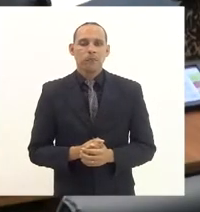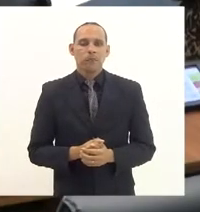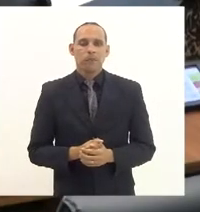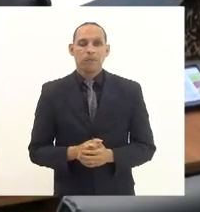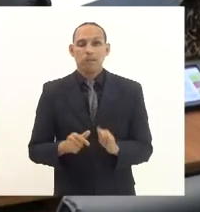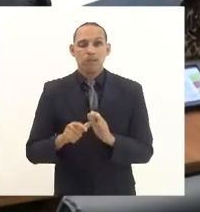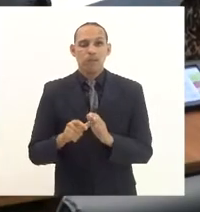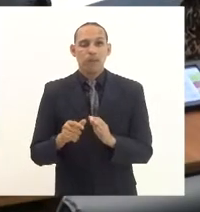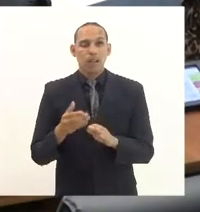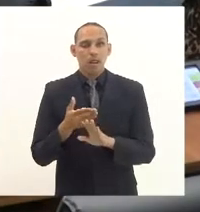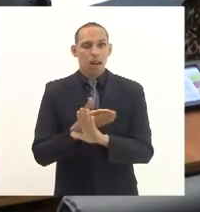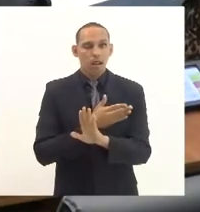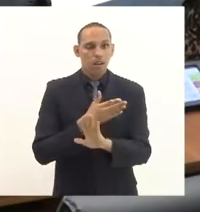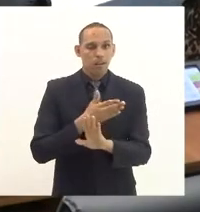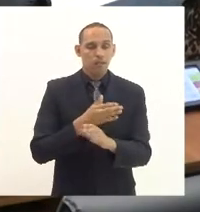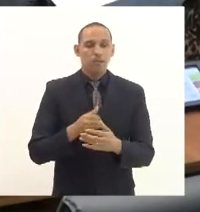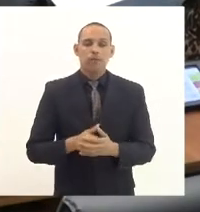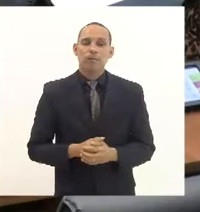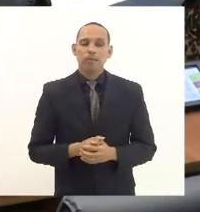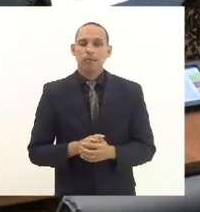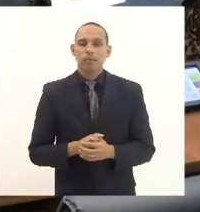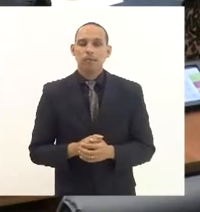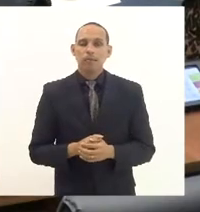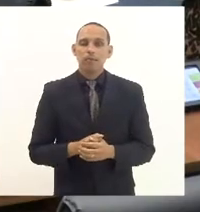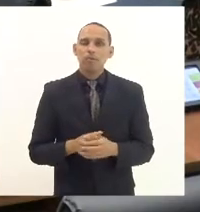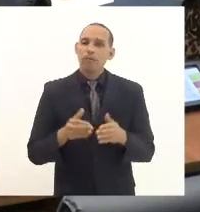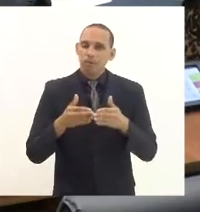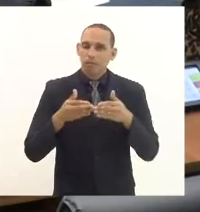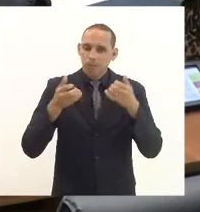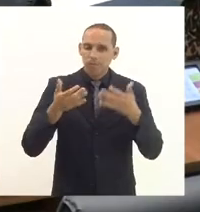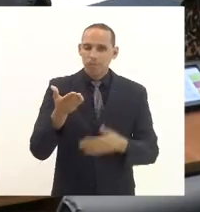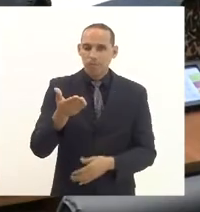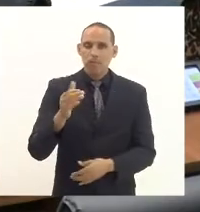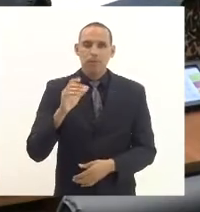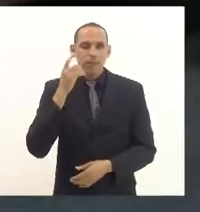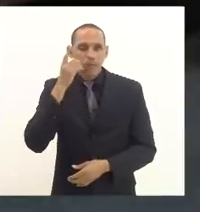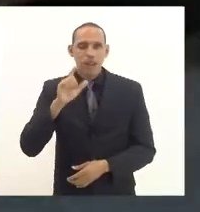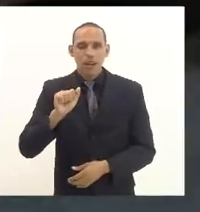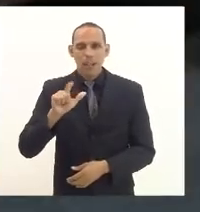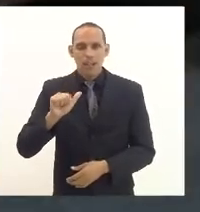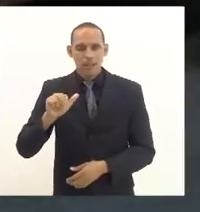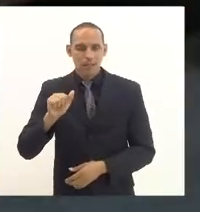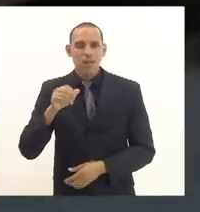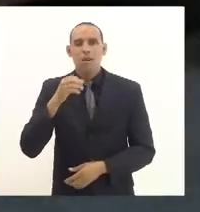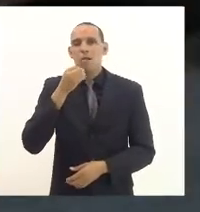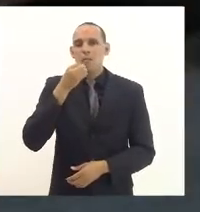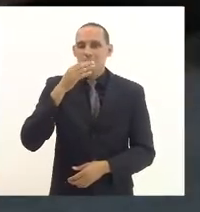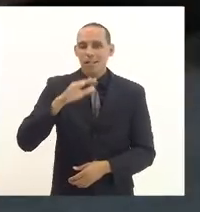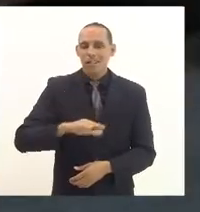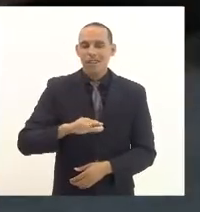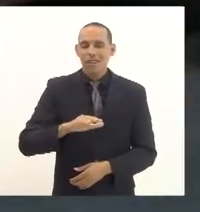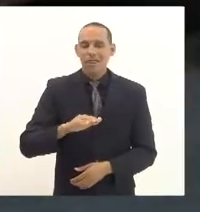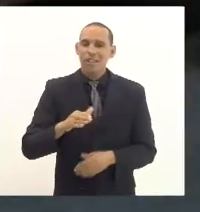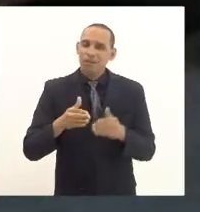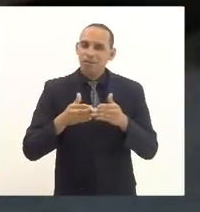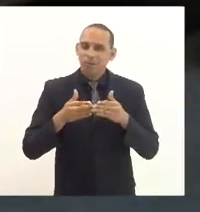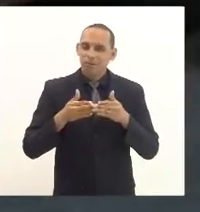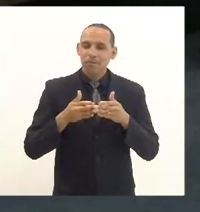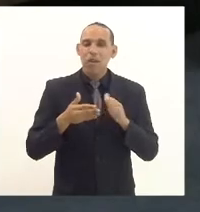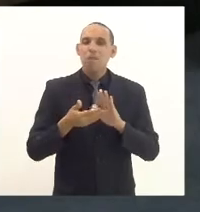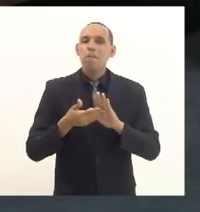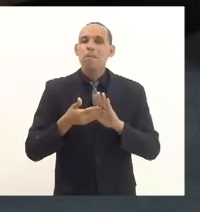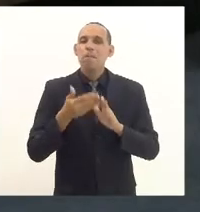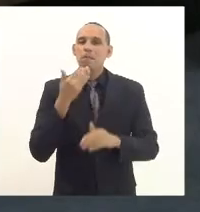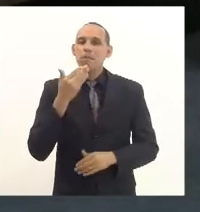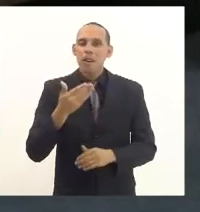Antes de colher o parecer da CCJ, questão de ordem da deputada Alana. Presidente, boa tarde. A minha questão de ordem é para retirar o